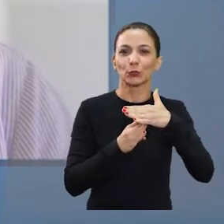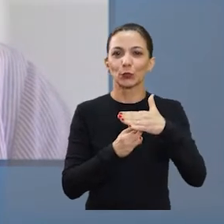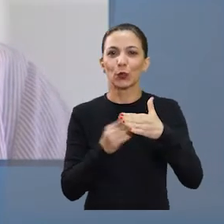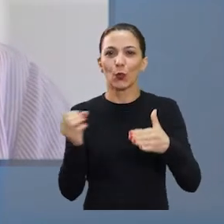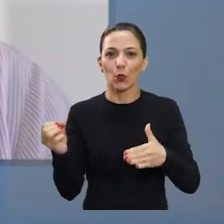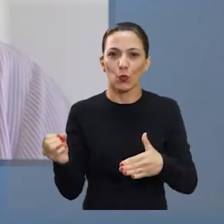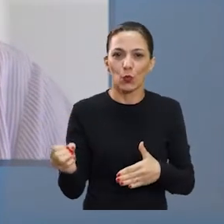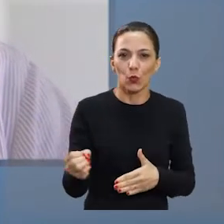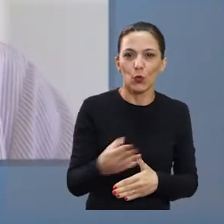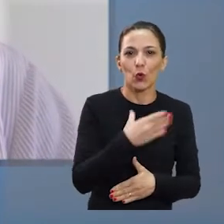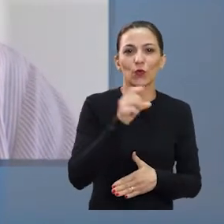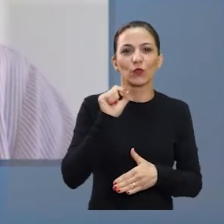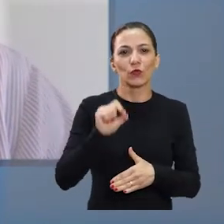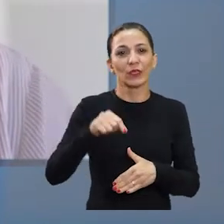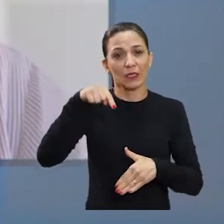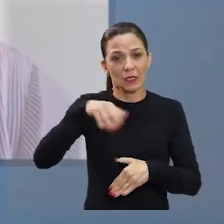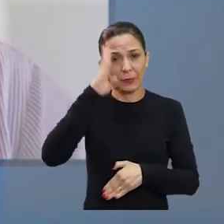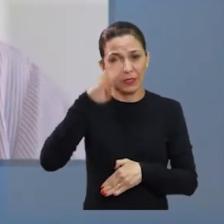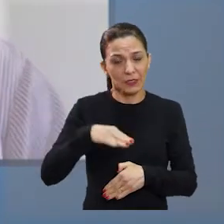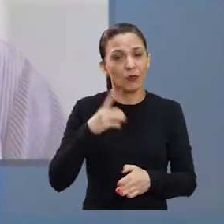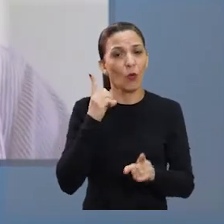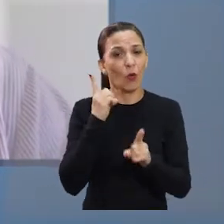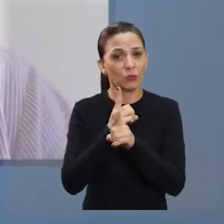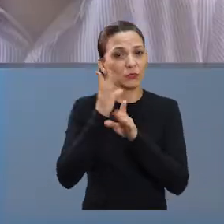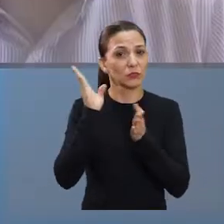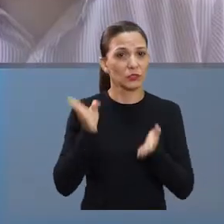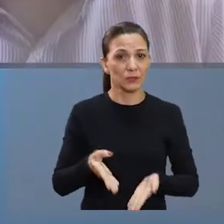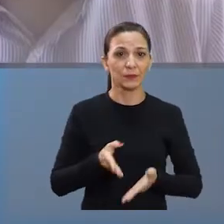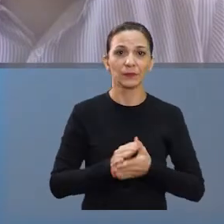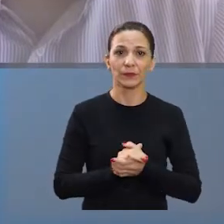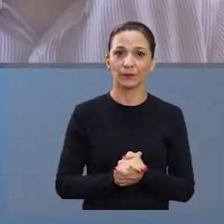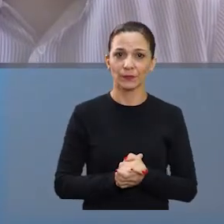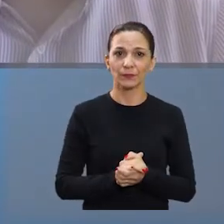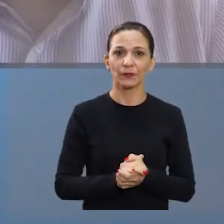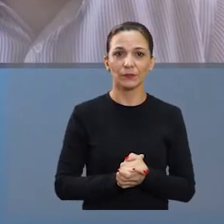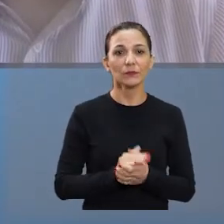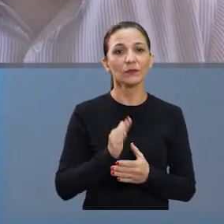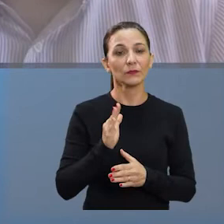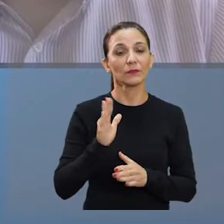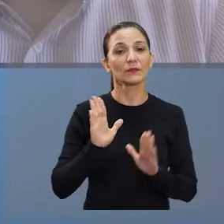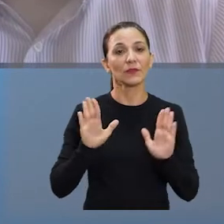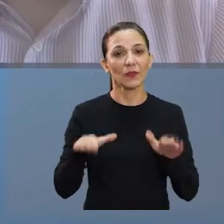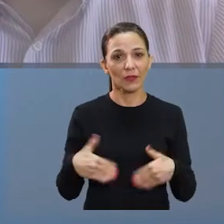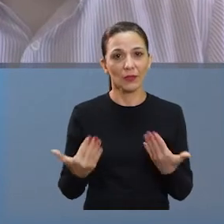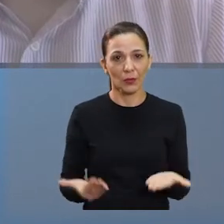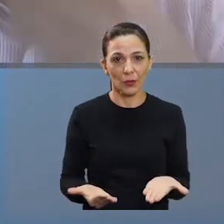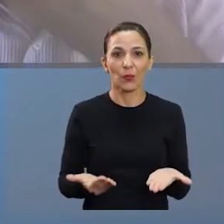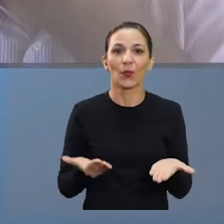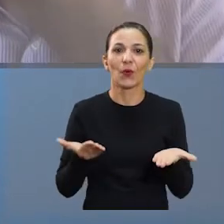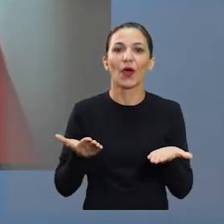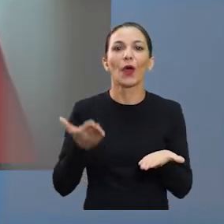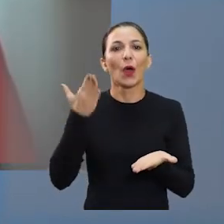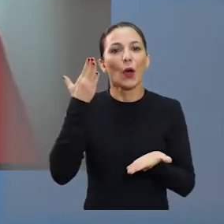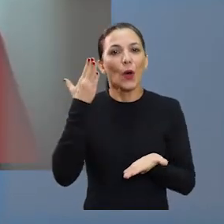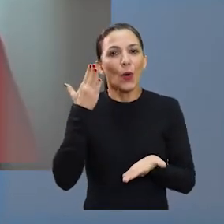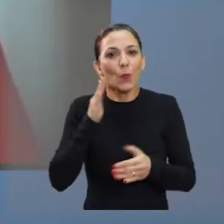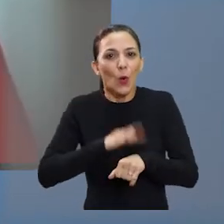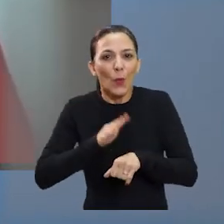né, dessa chegada dessa subvariante que já está no Brasil também. Entendi. Então, agora não é momento